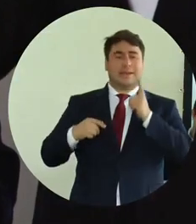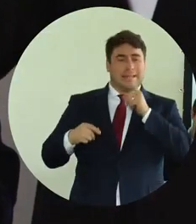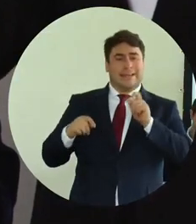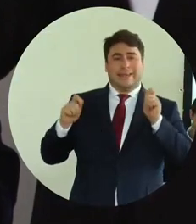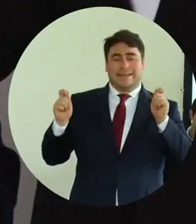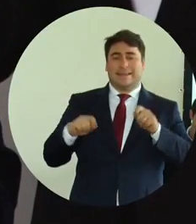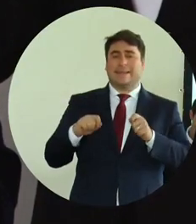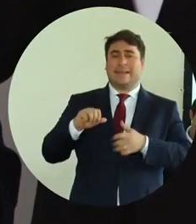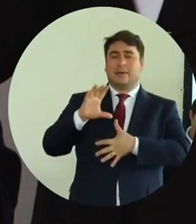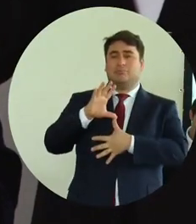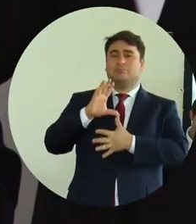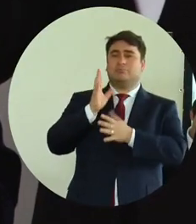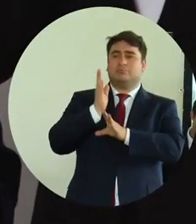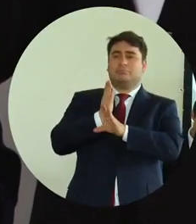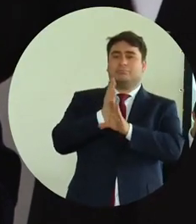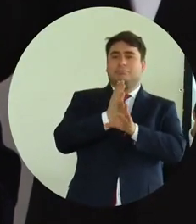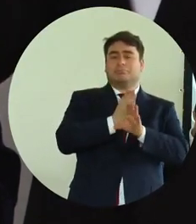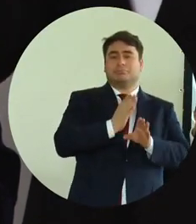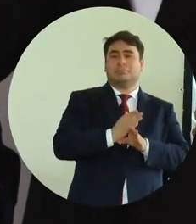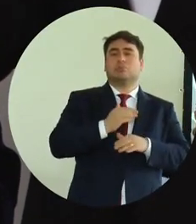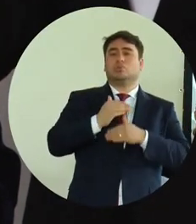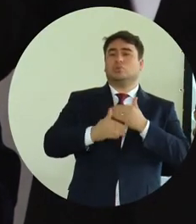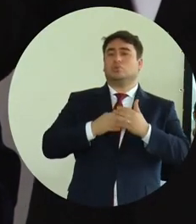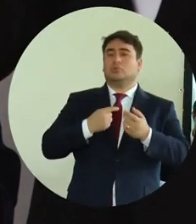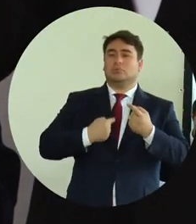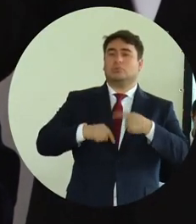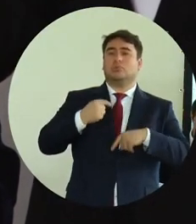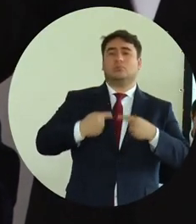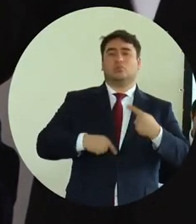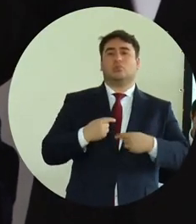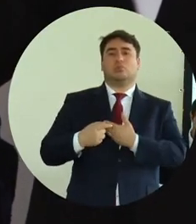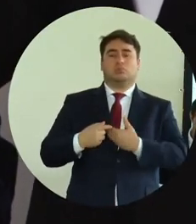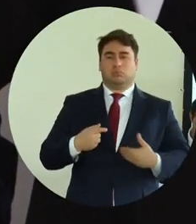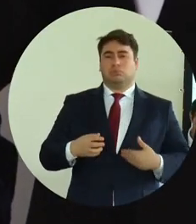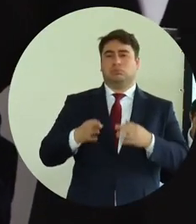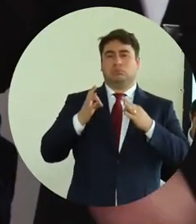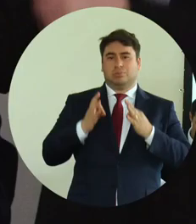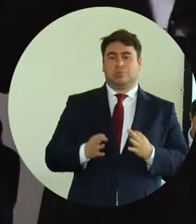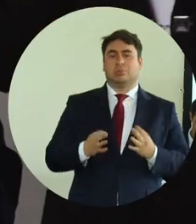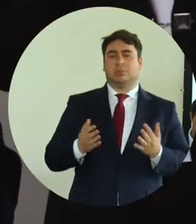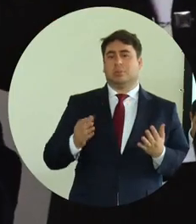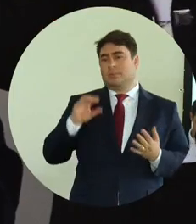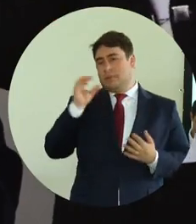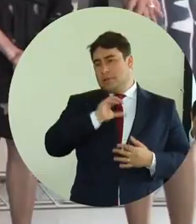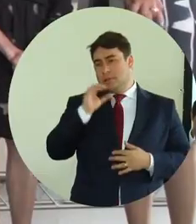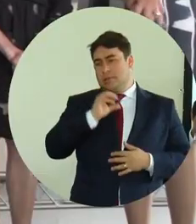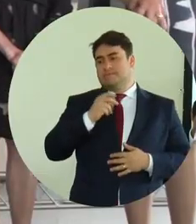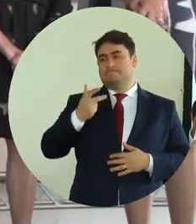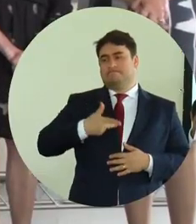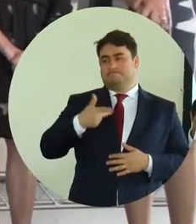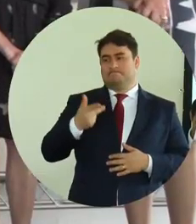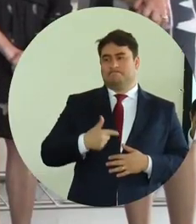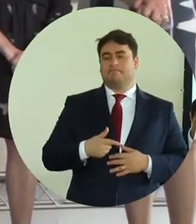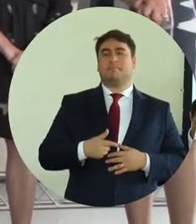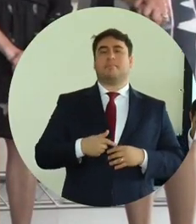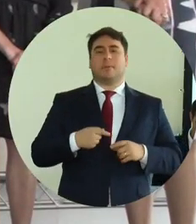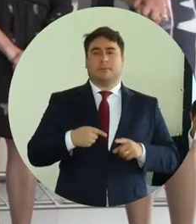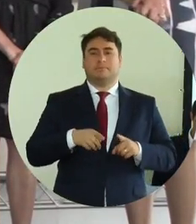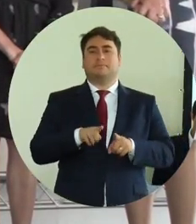um mapeamento para poder gerar políticas públicas mais assertivas e mais dosadas. E